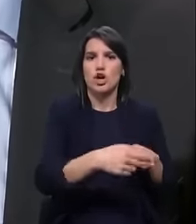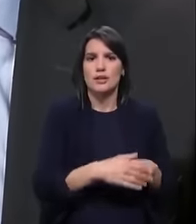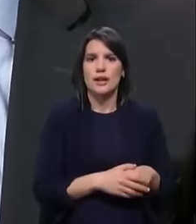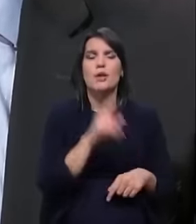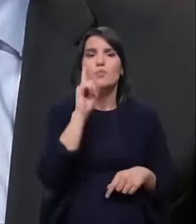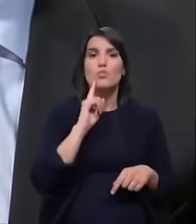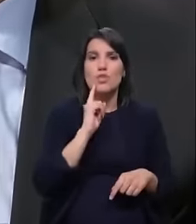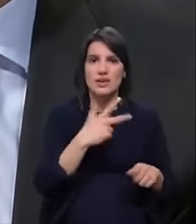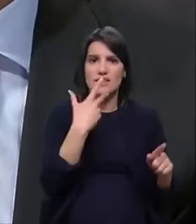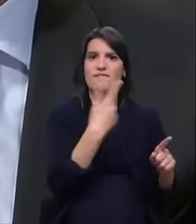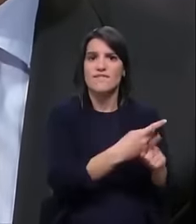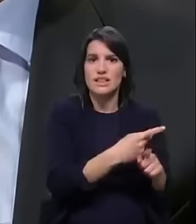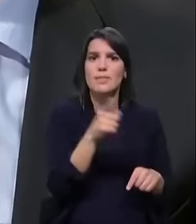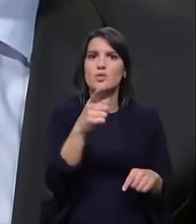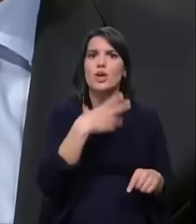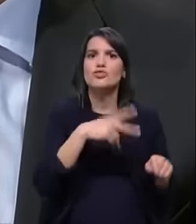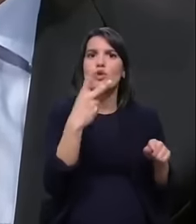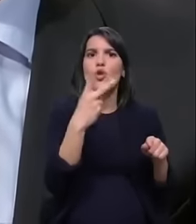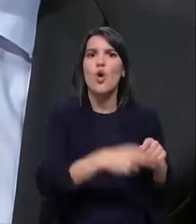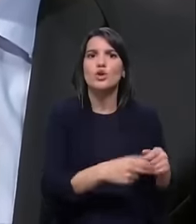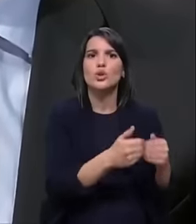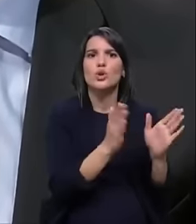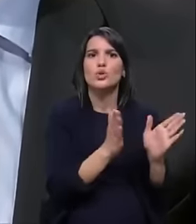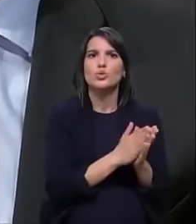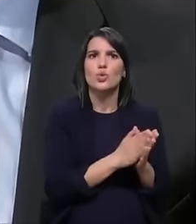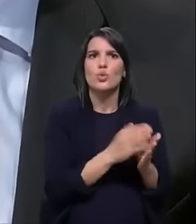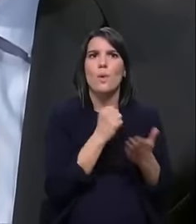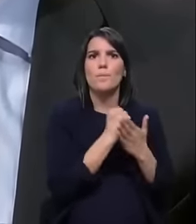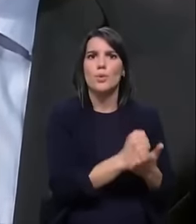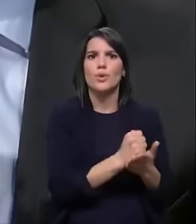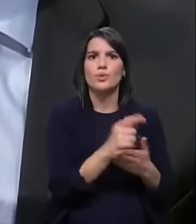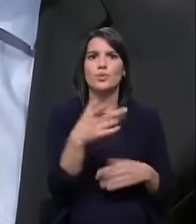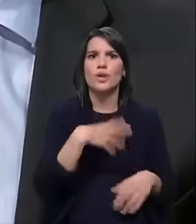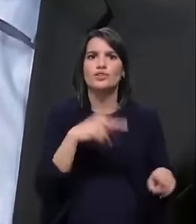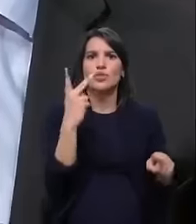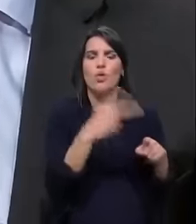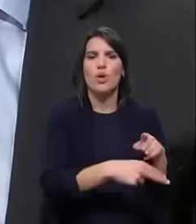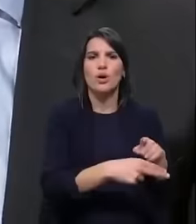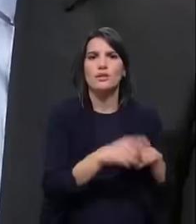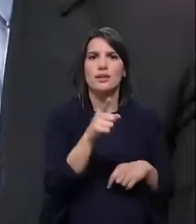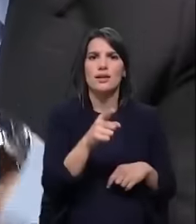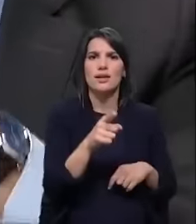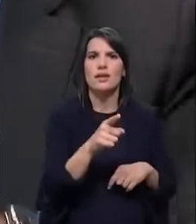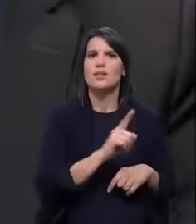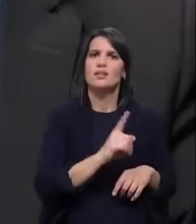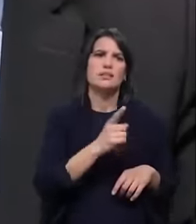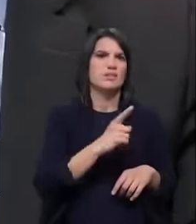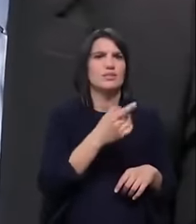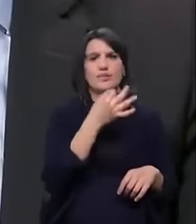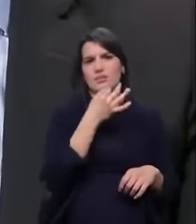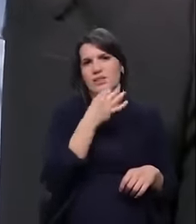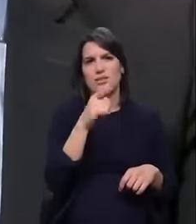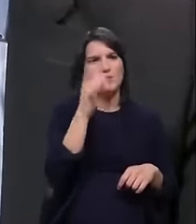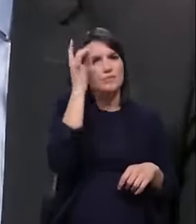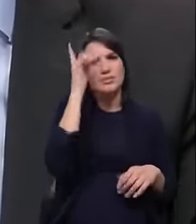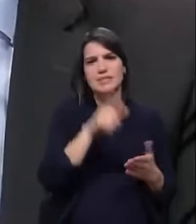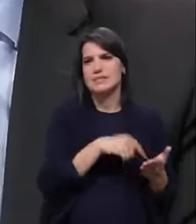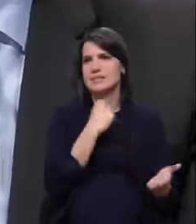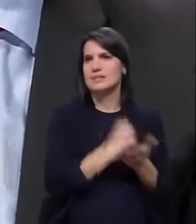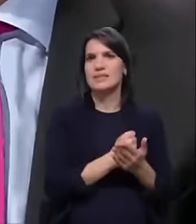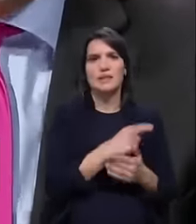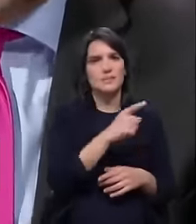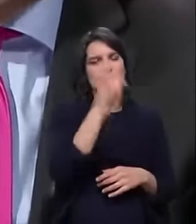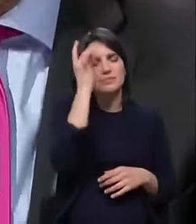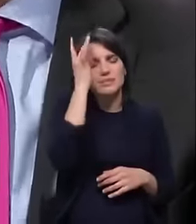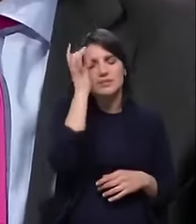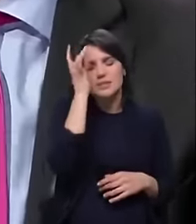Dr. Ventura quer quem propôs aumentar o crime a pena do crime de violência o apoio, doméstica? Todo. Vocês votaram contra. Não venha com vocês votaram truques. Contra. Está sempre vocês com truques. Contra.